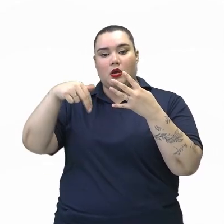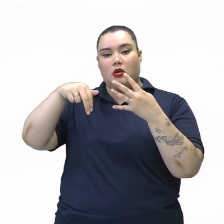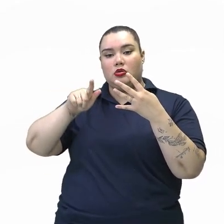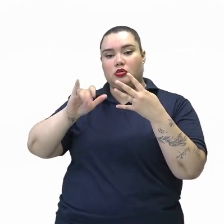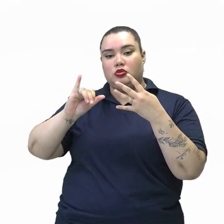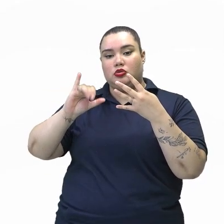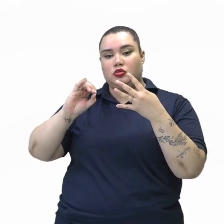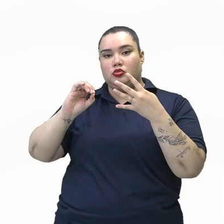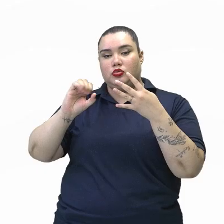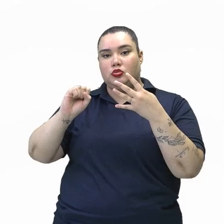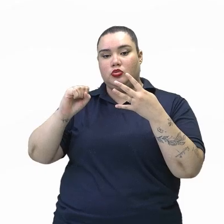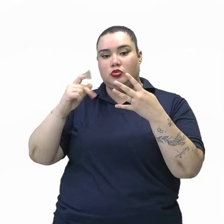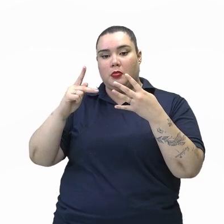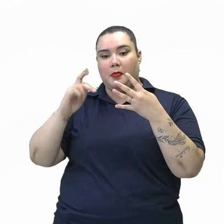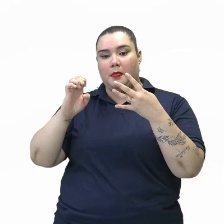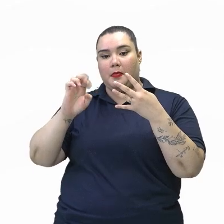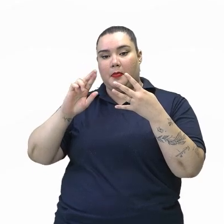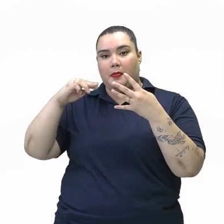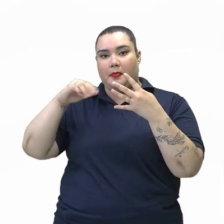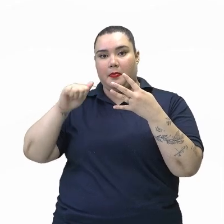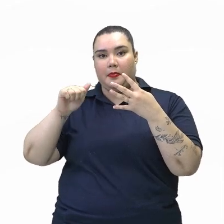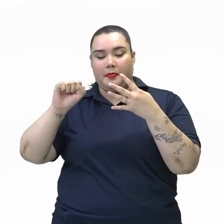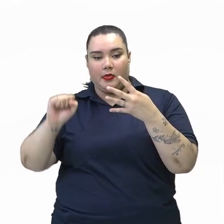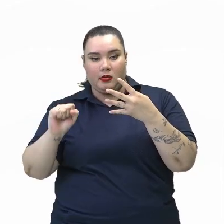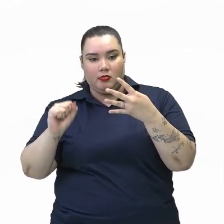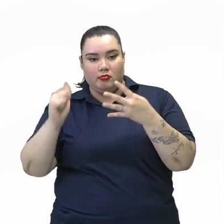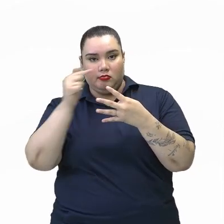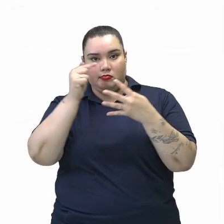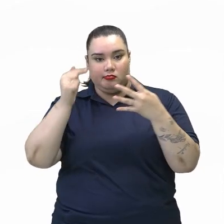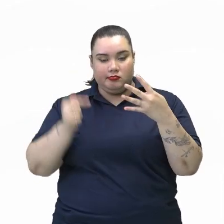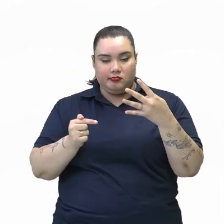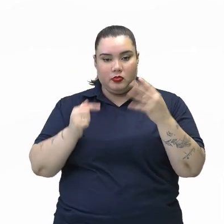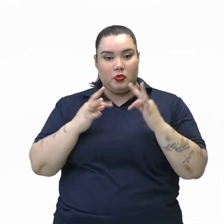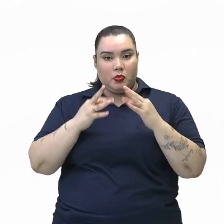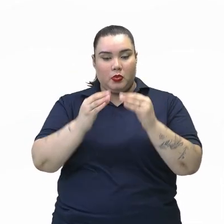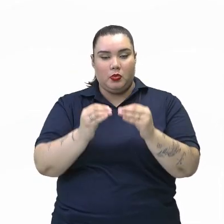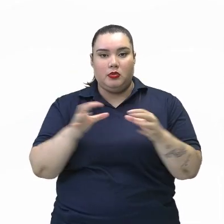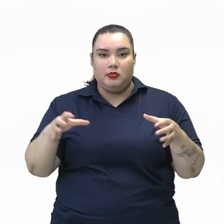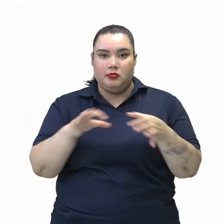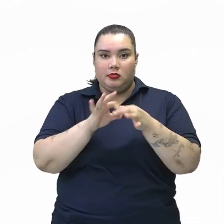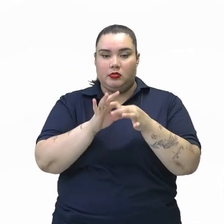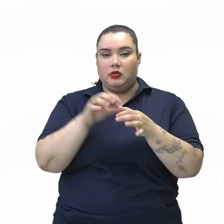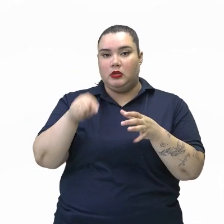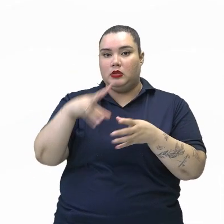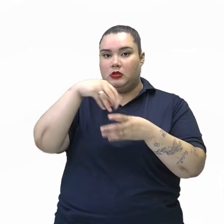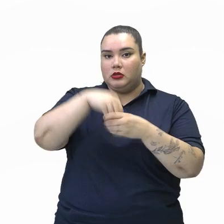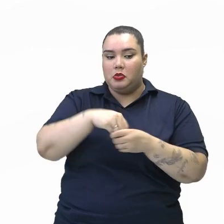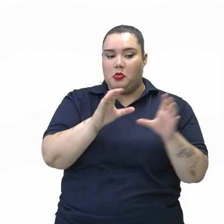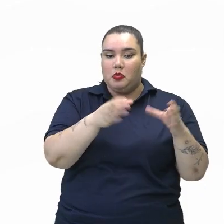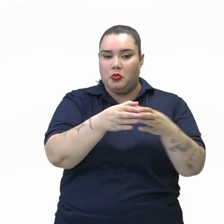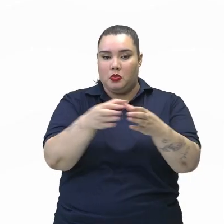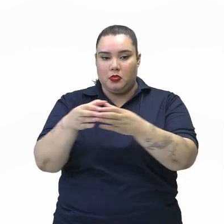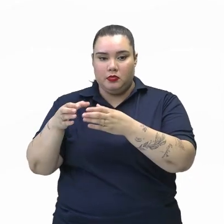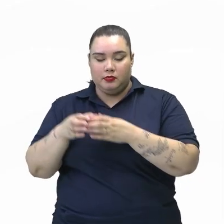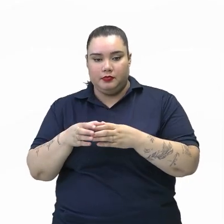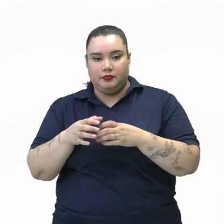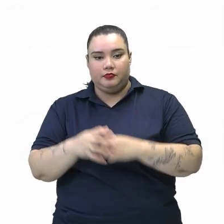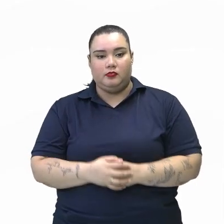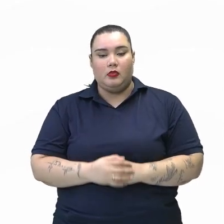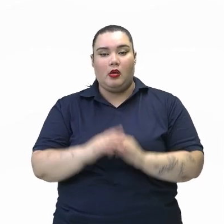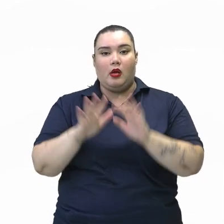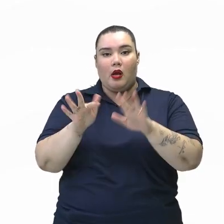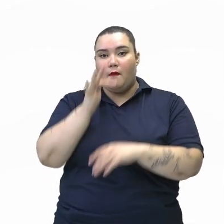Então, todas as plantas que a gente conhece, elas vão estar classificadas dentro desses 4 grupos. As flores